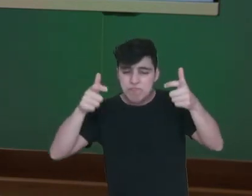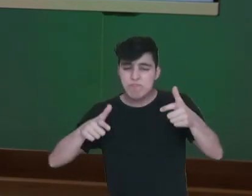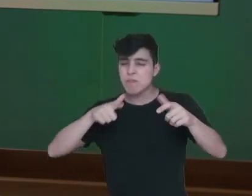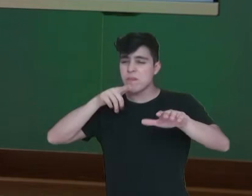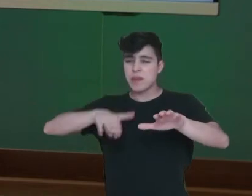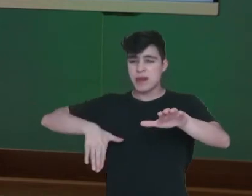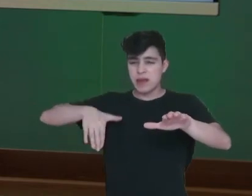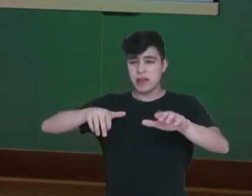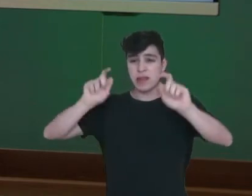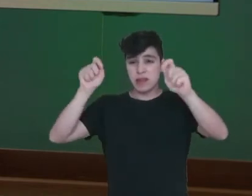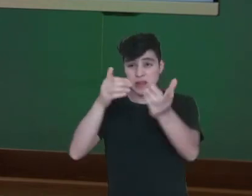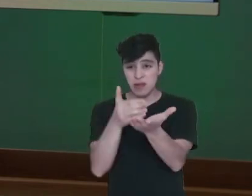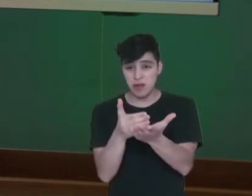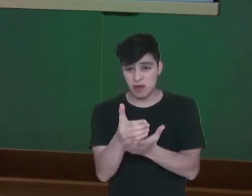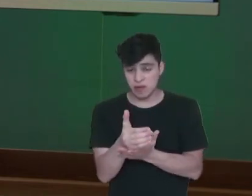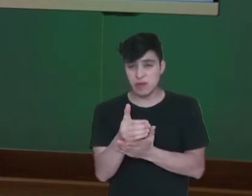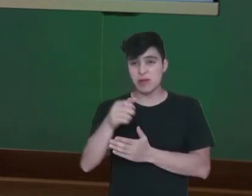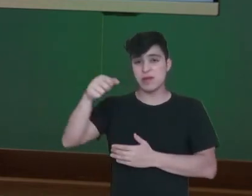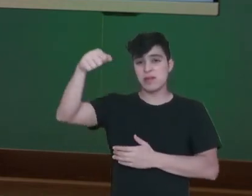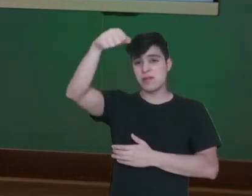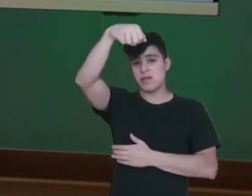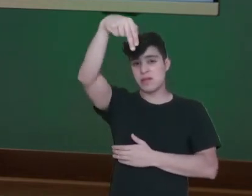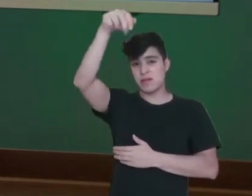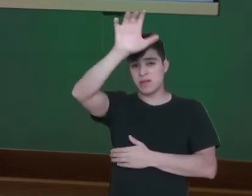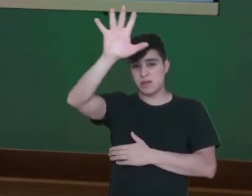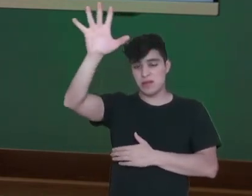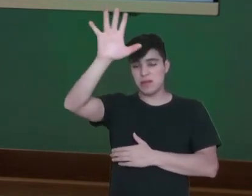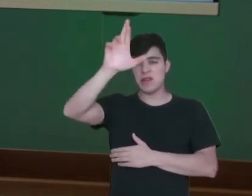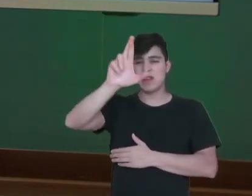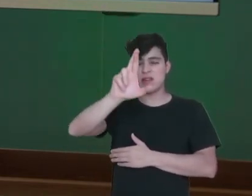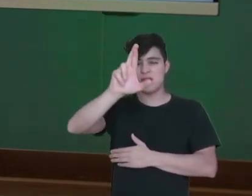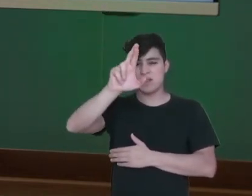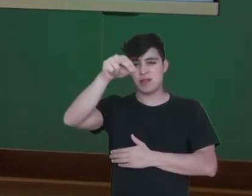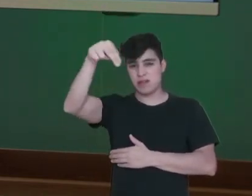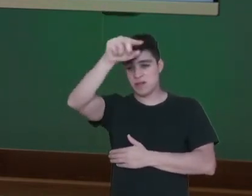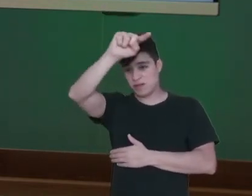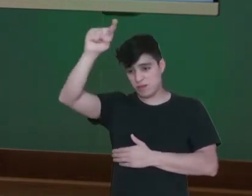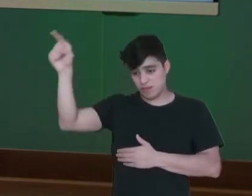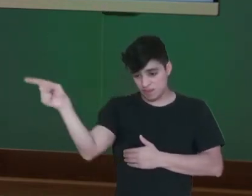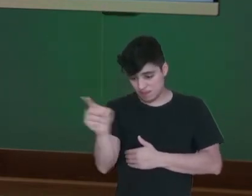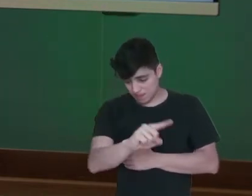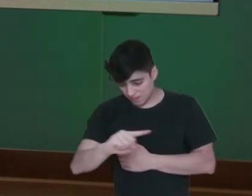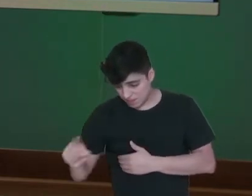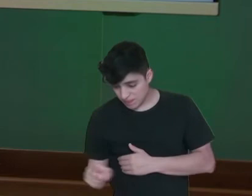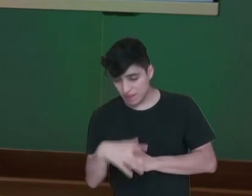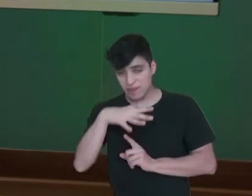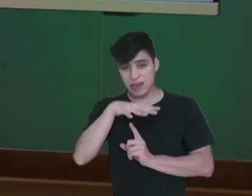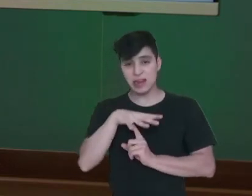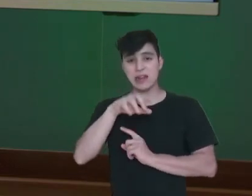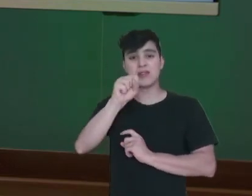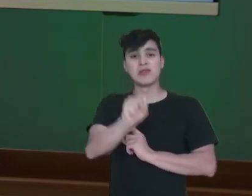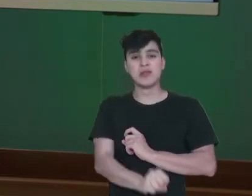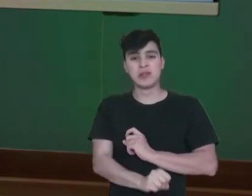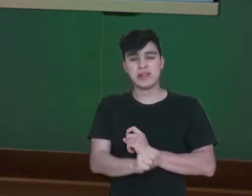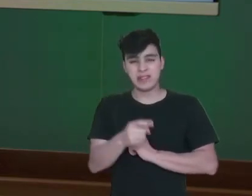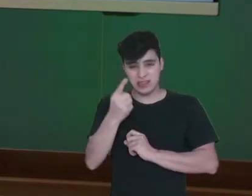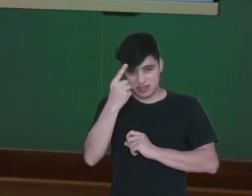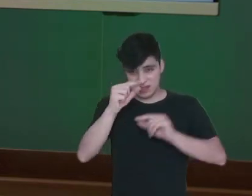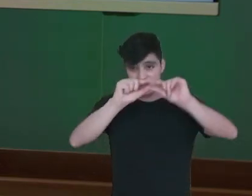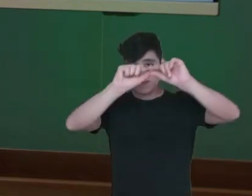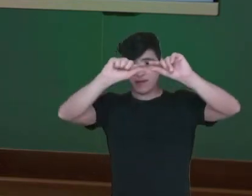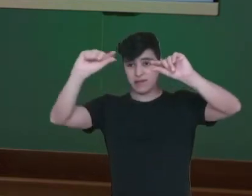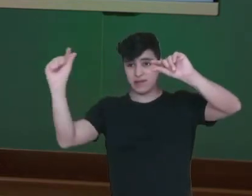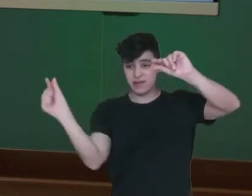estende do Rio Grande do Norte no Nordeste até o Paraná na região sul. Então, toda a faixa litorânea